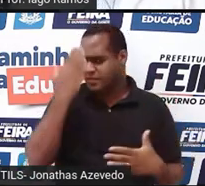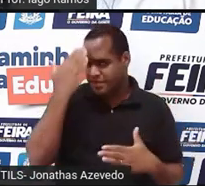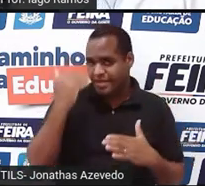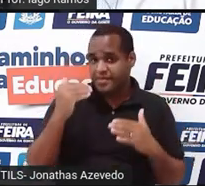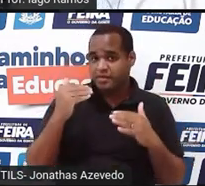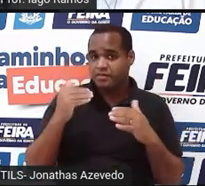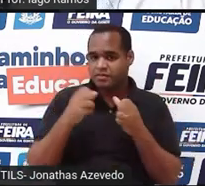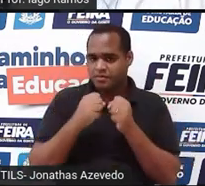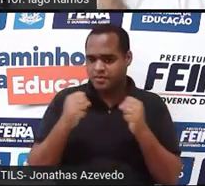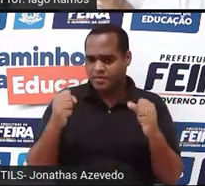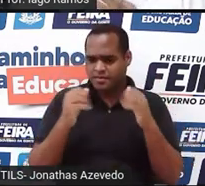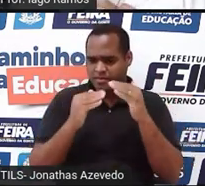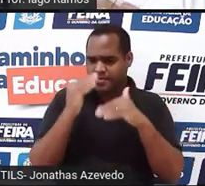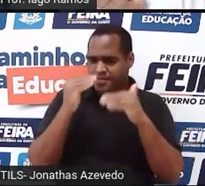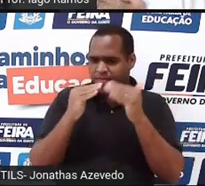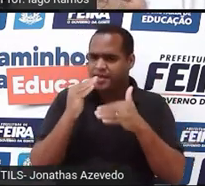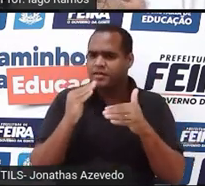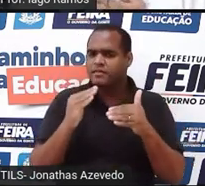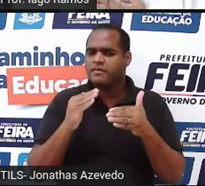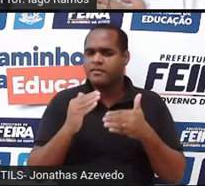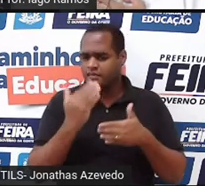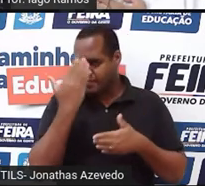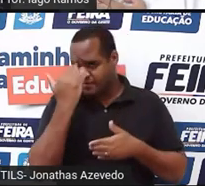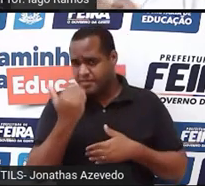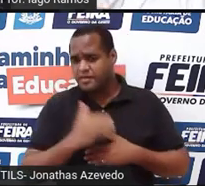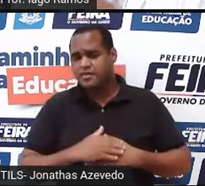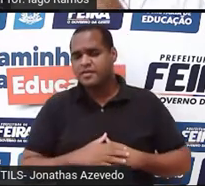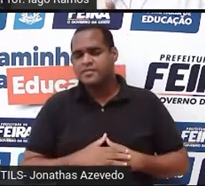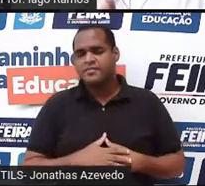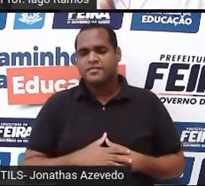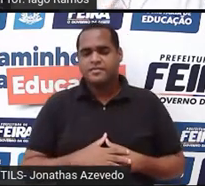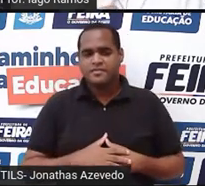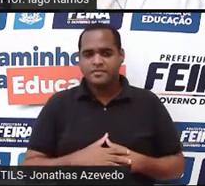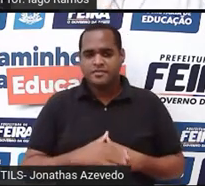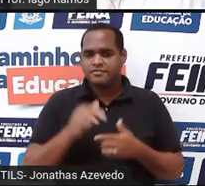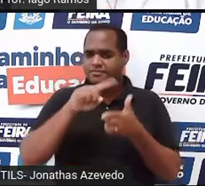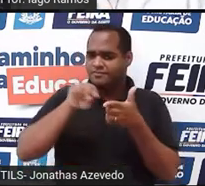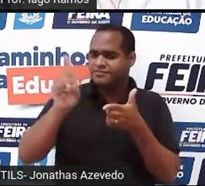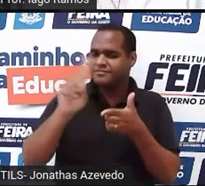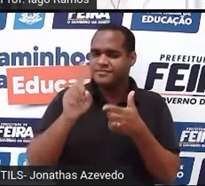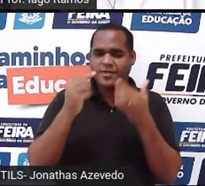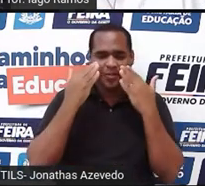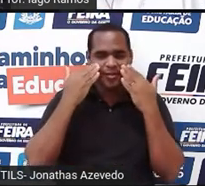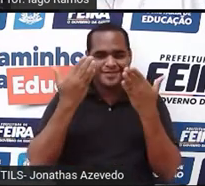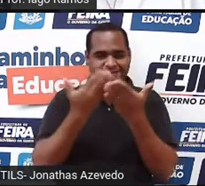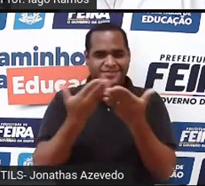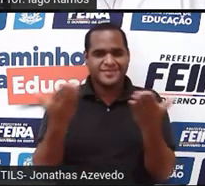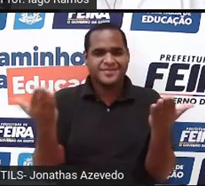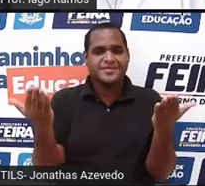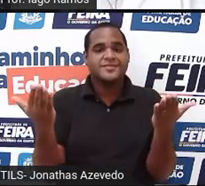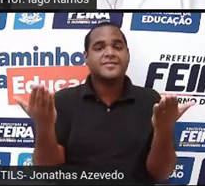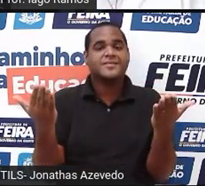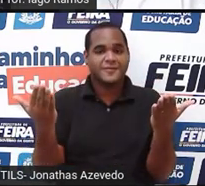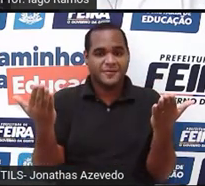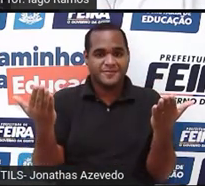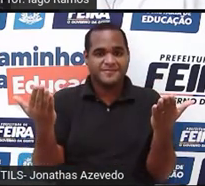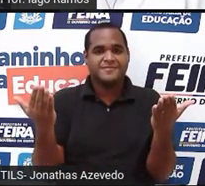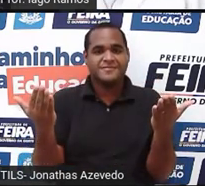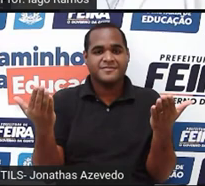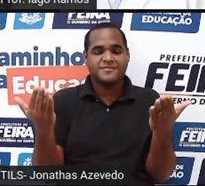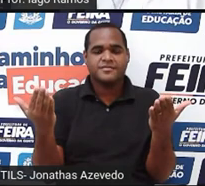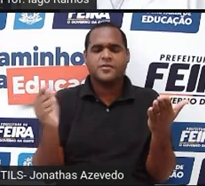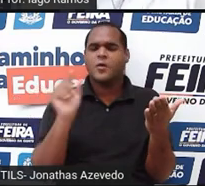o que são grandezas não proporcionais e não tem problema eu mostro aqui para você olha só